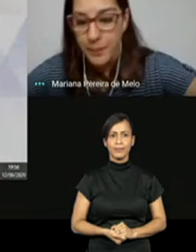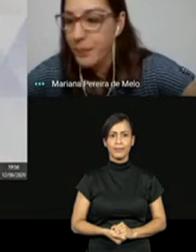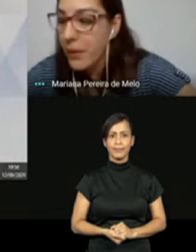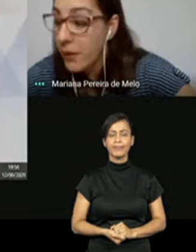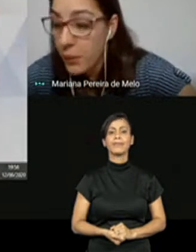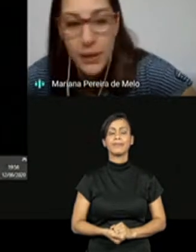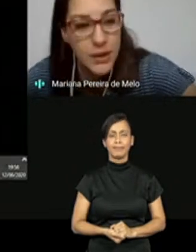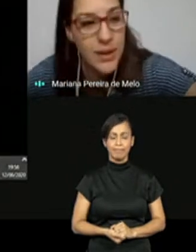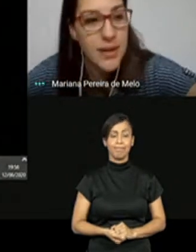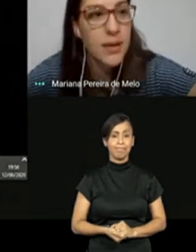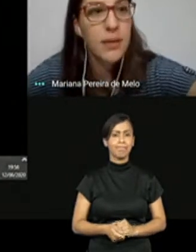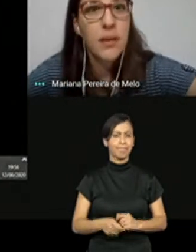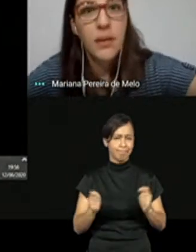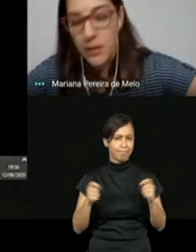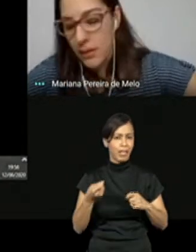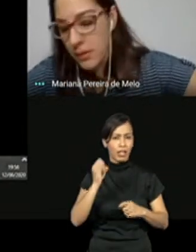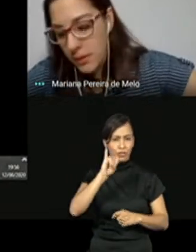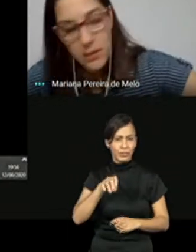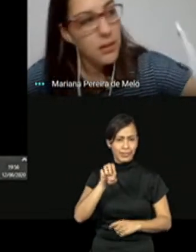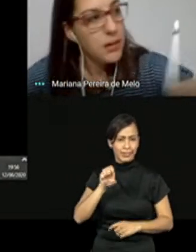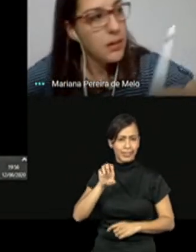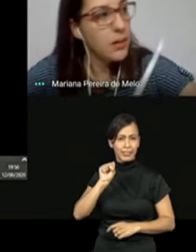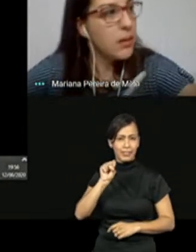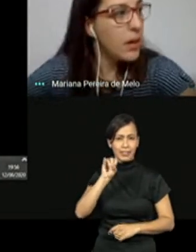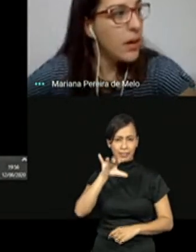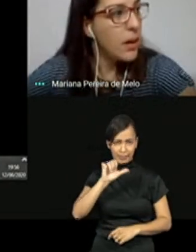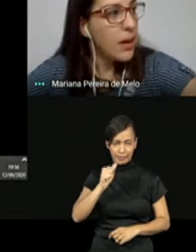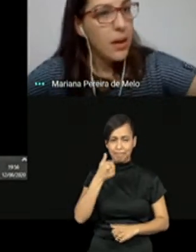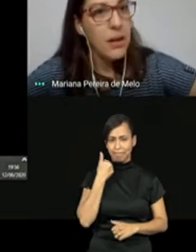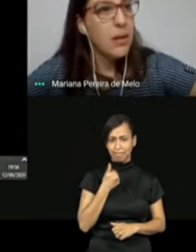Bom. Vamos lá,